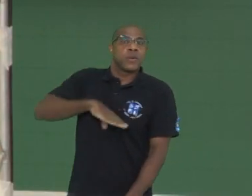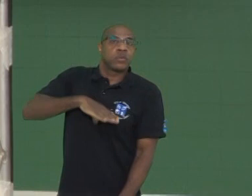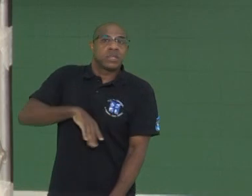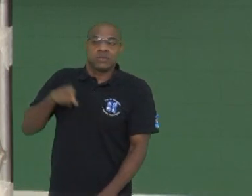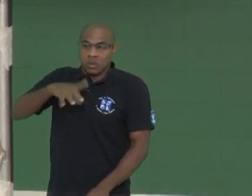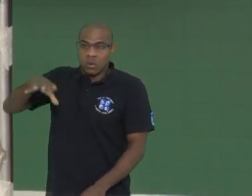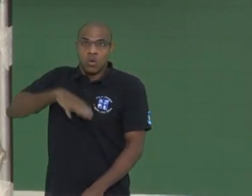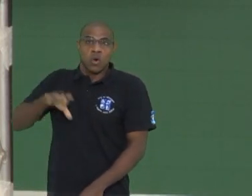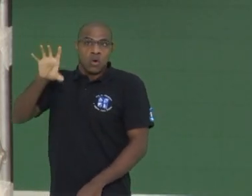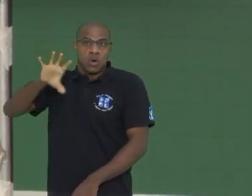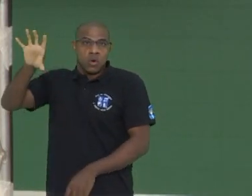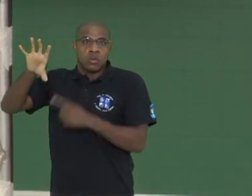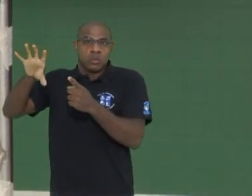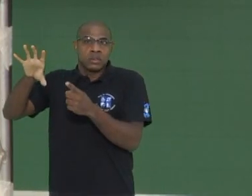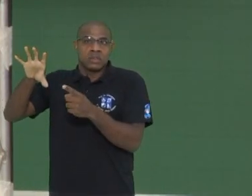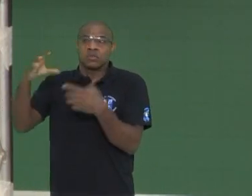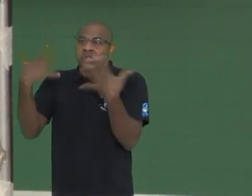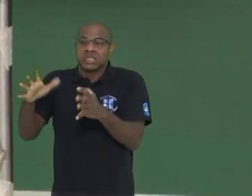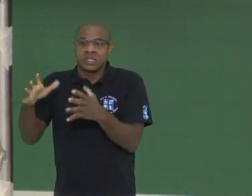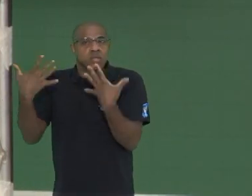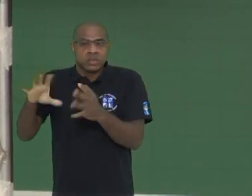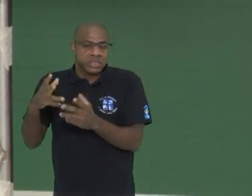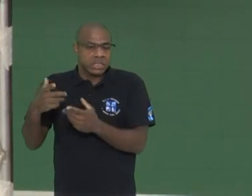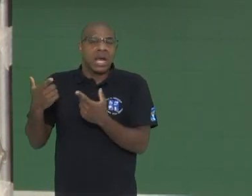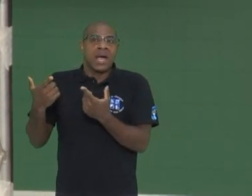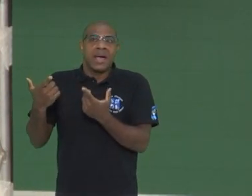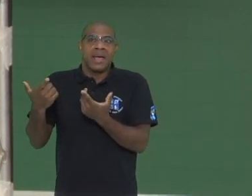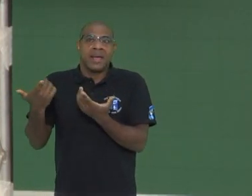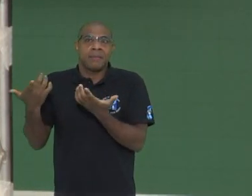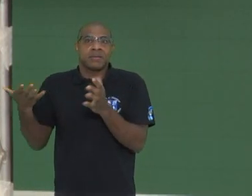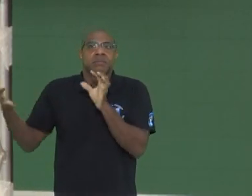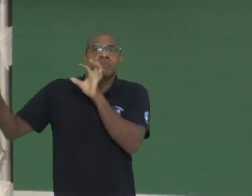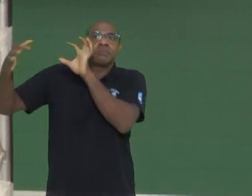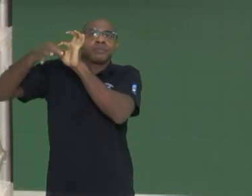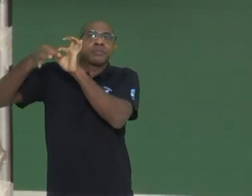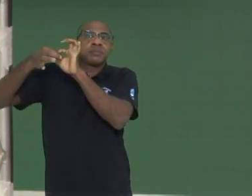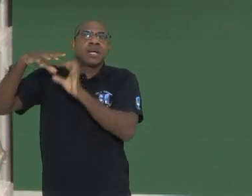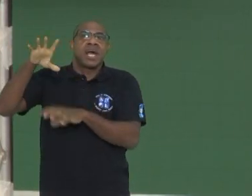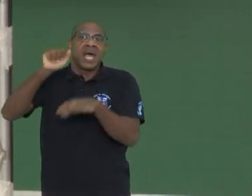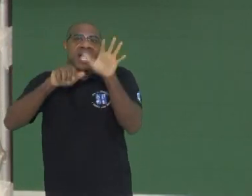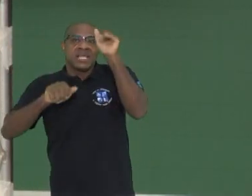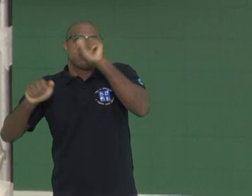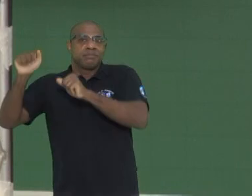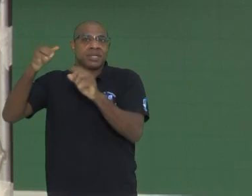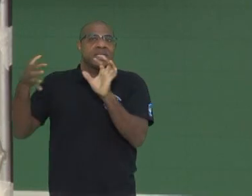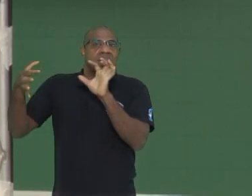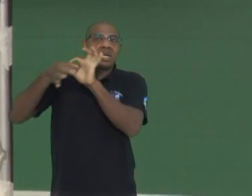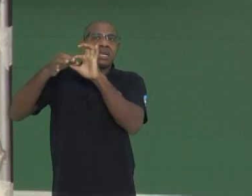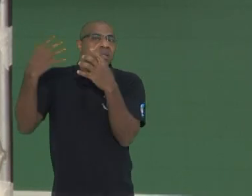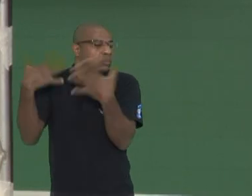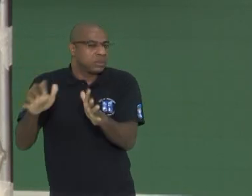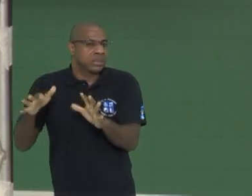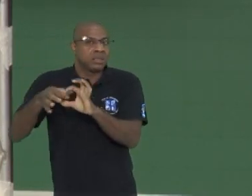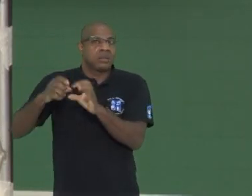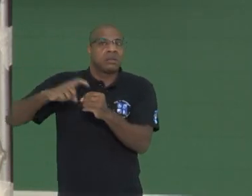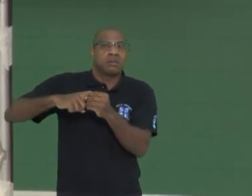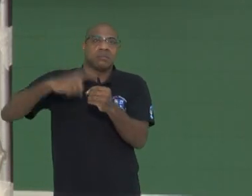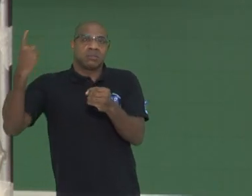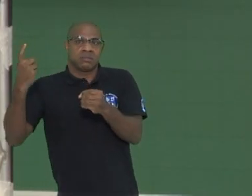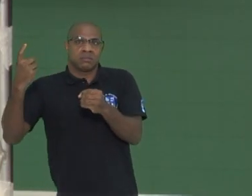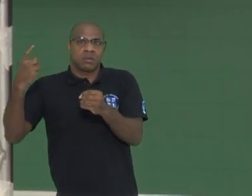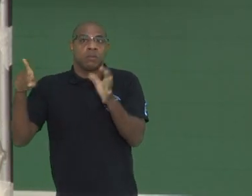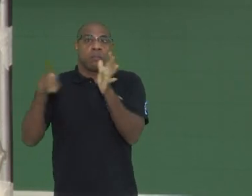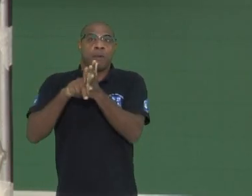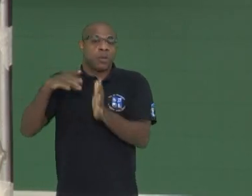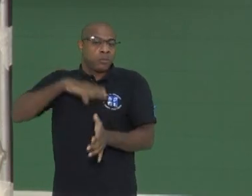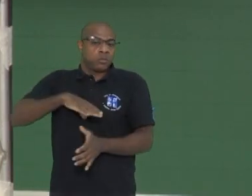decidiram não mais contar com a Espanha para governar Portugal, né? Sair da União Ibérica, mas os próprios portugueses tomarem conta do seu